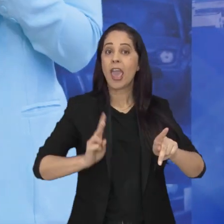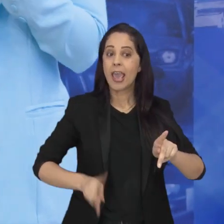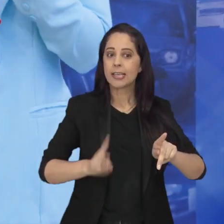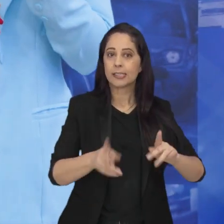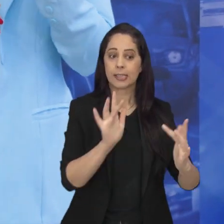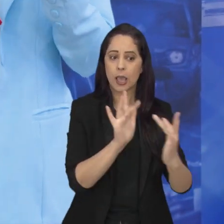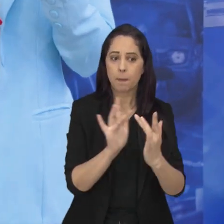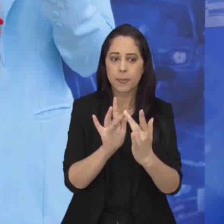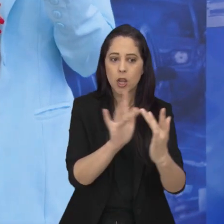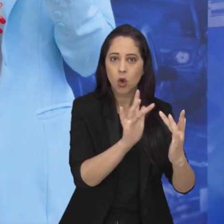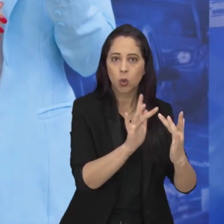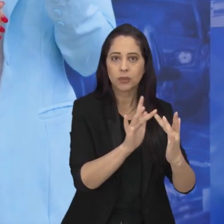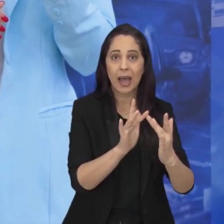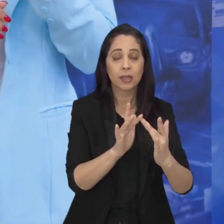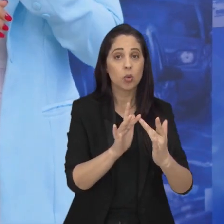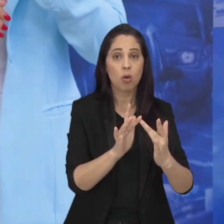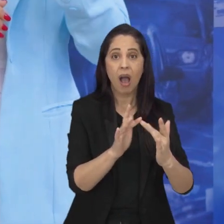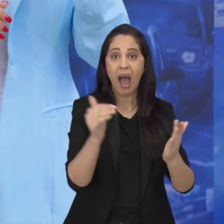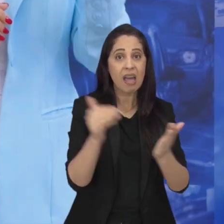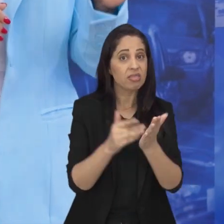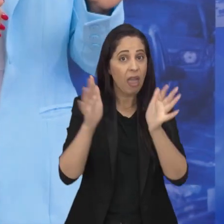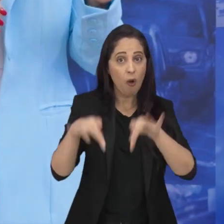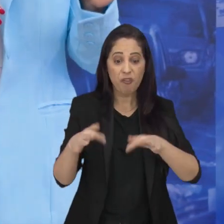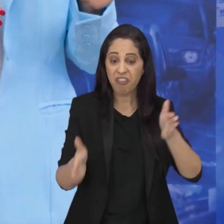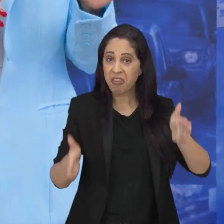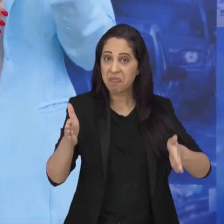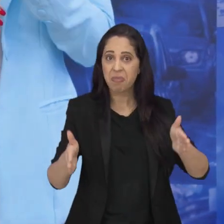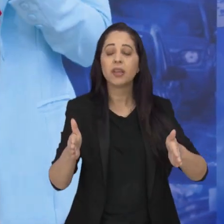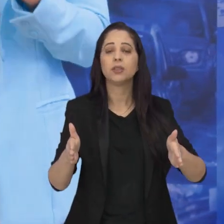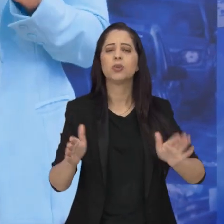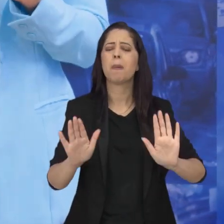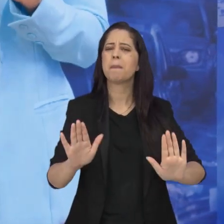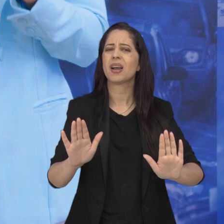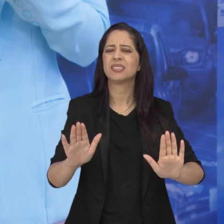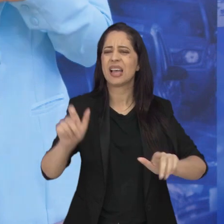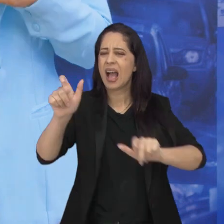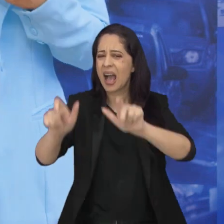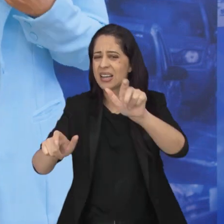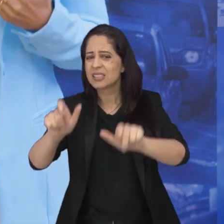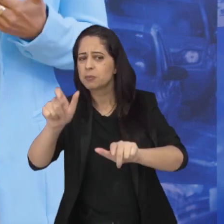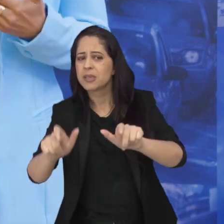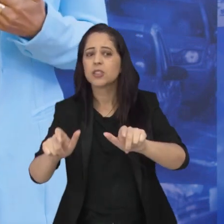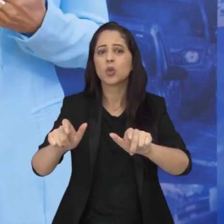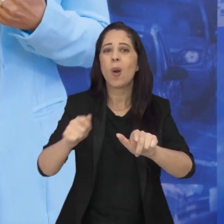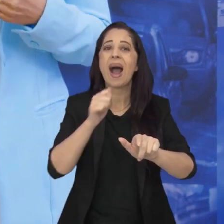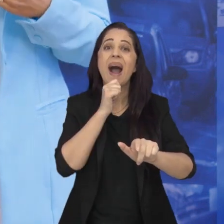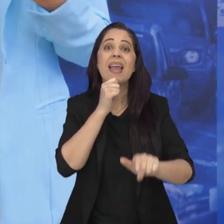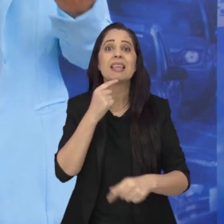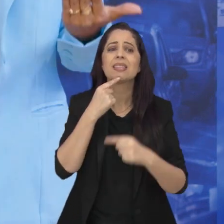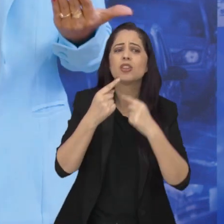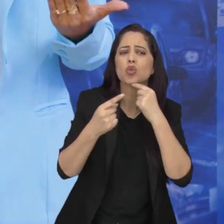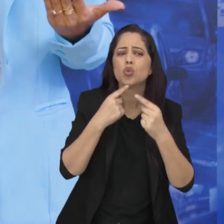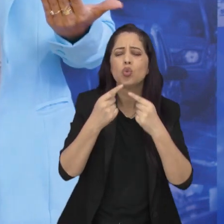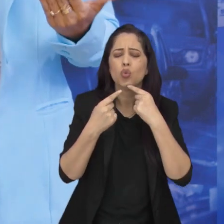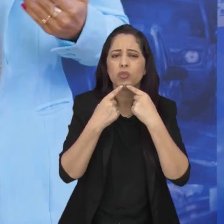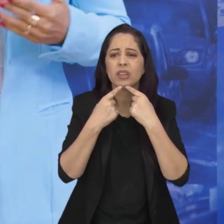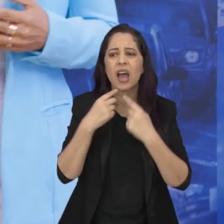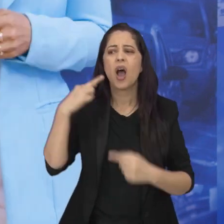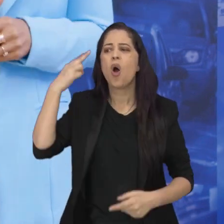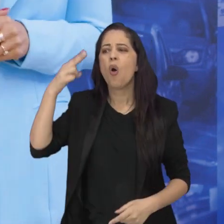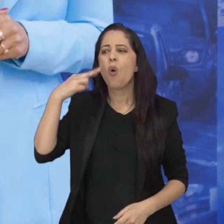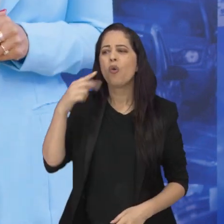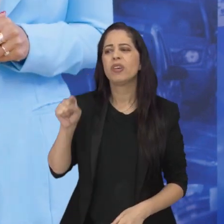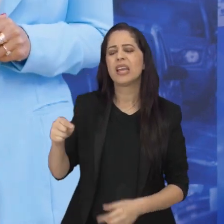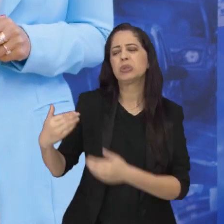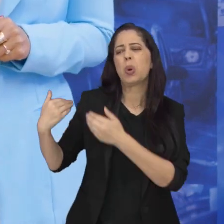é permanente com a população até o fim do mandato. Apesar disso, muitas pessoas ainda têm dúvidas em